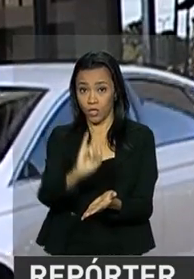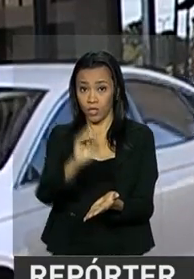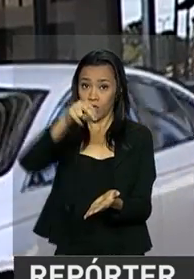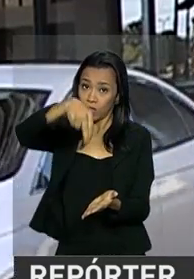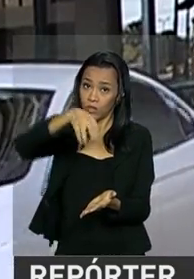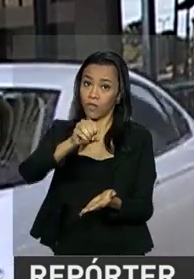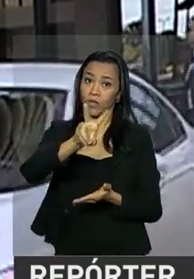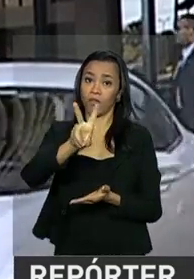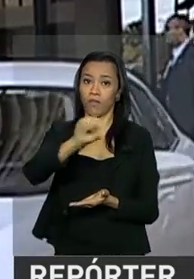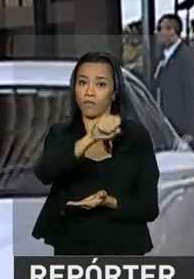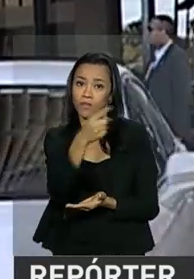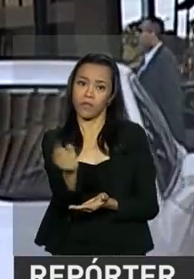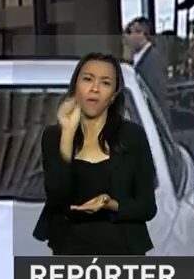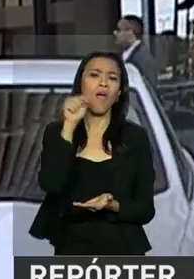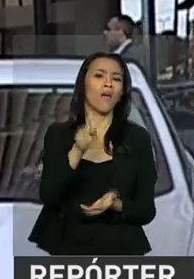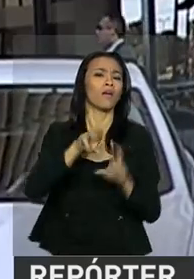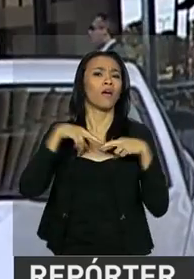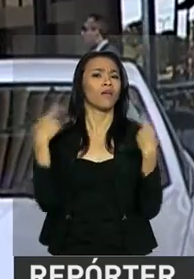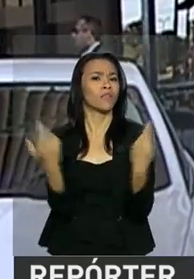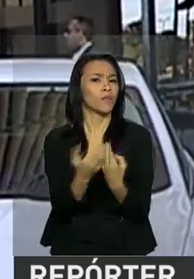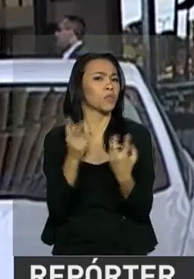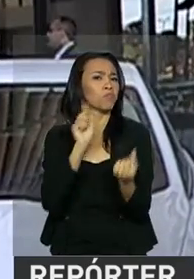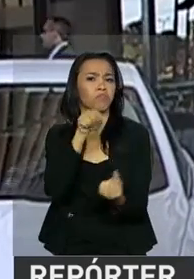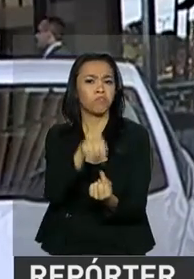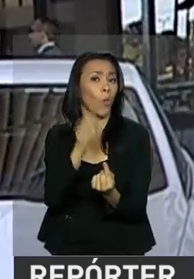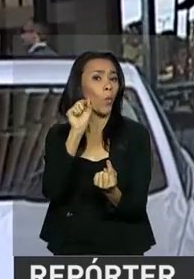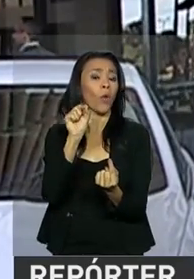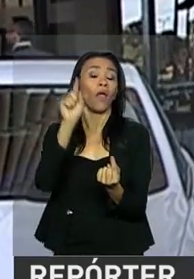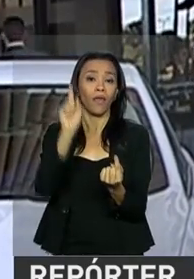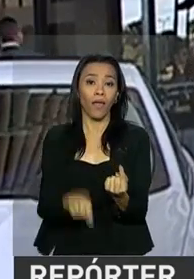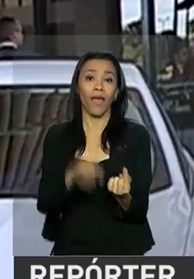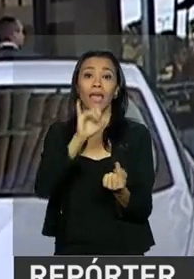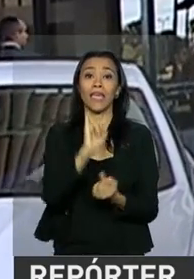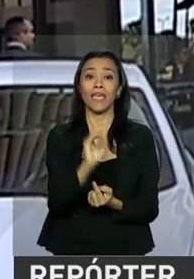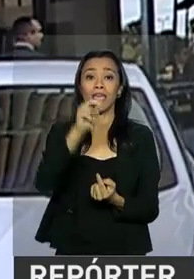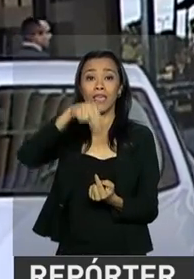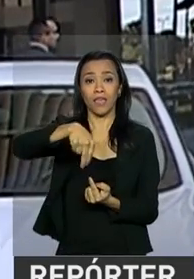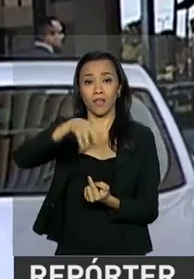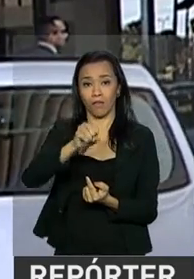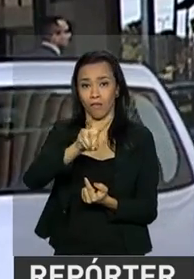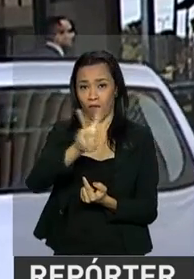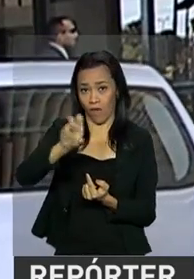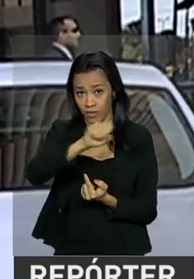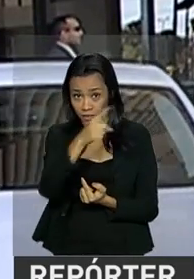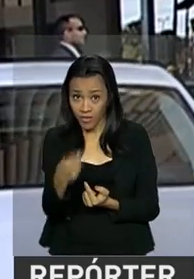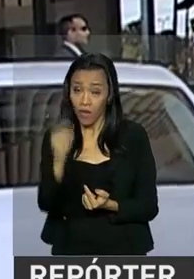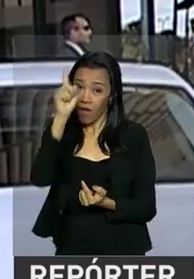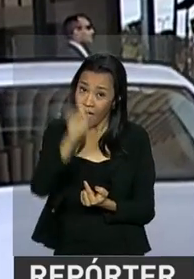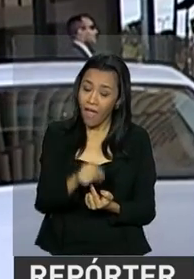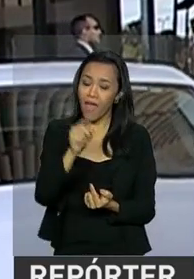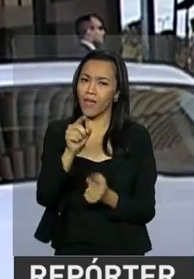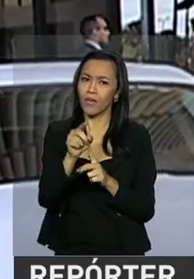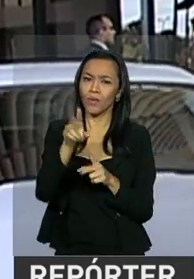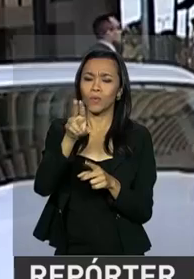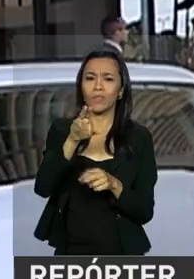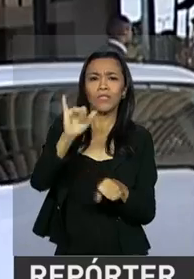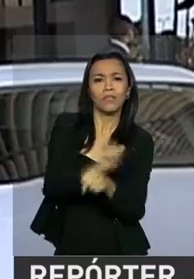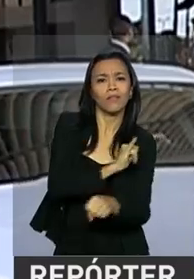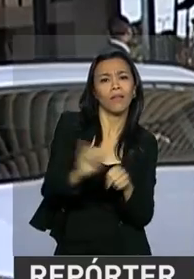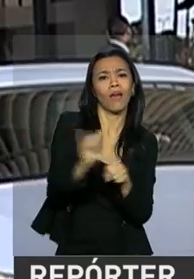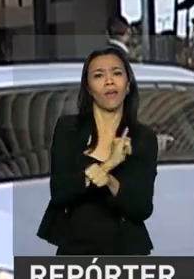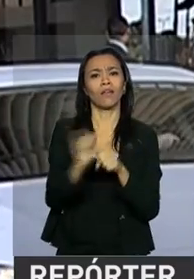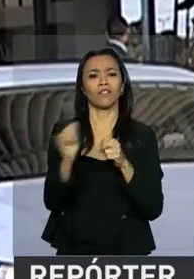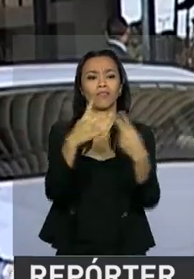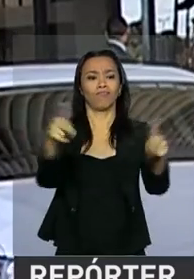reunião eles ela tem o objetivo de fazer com que a Inovação ocupe um papel Central na estratégia das empresas